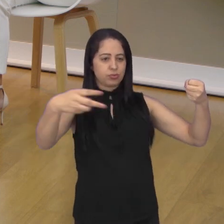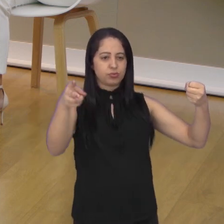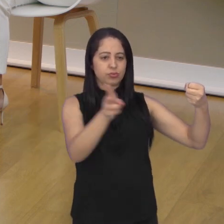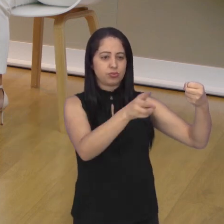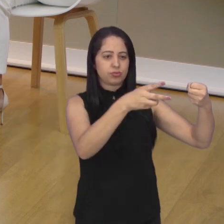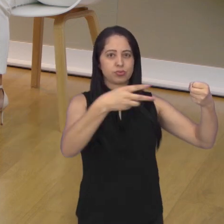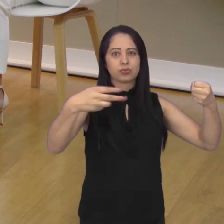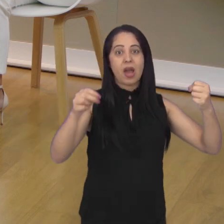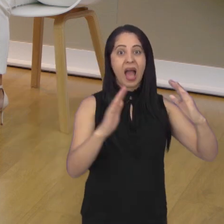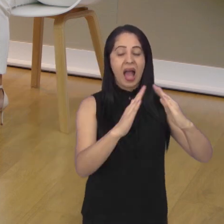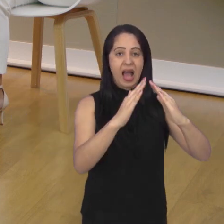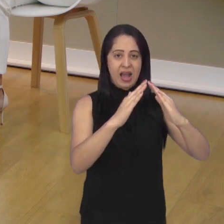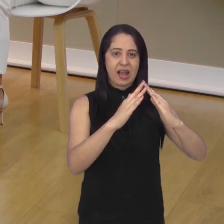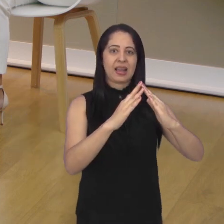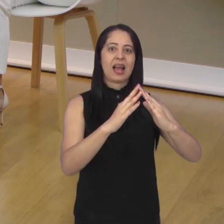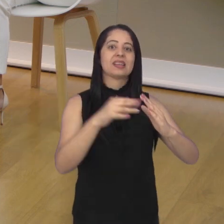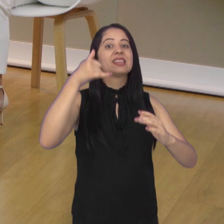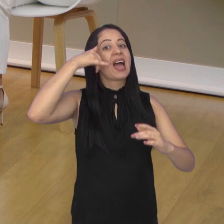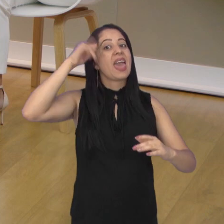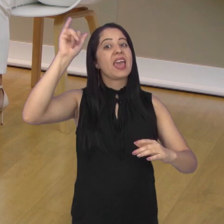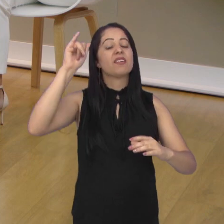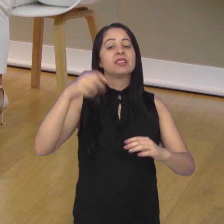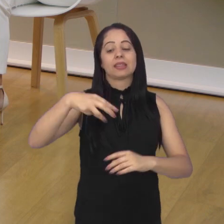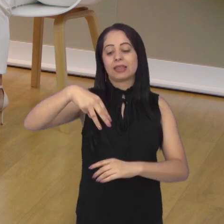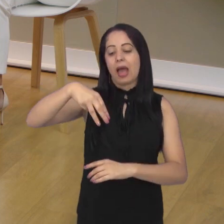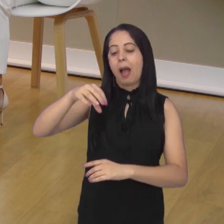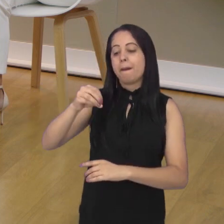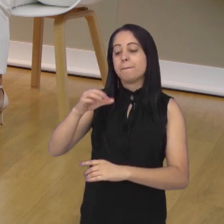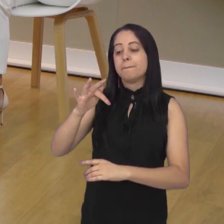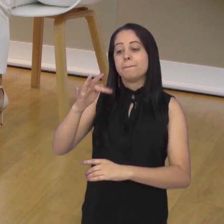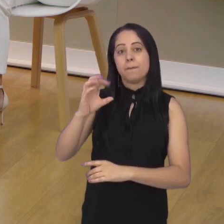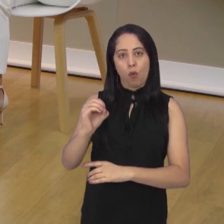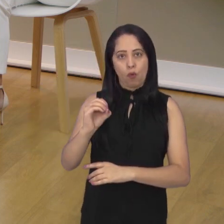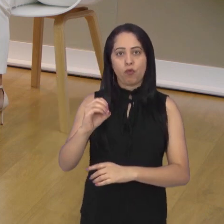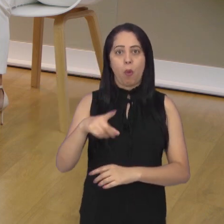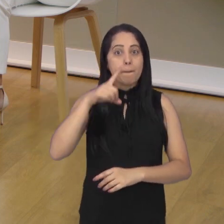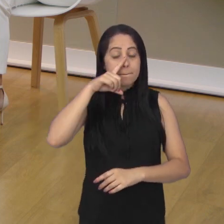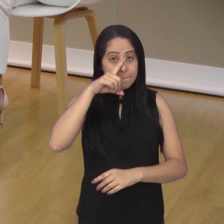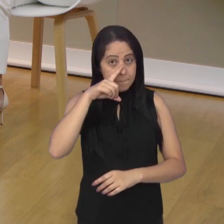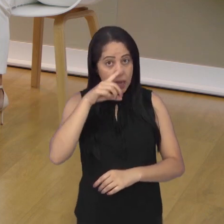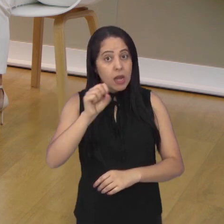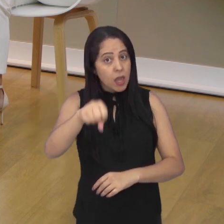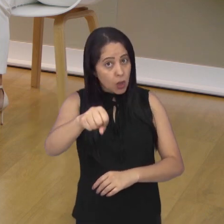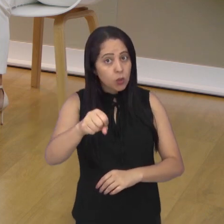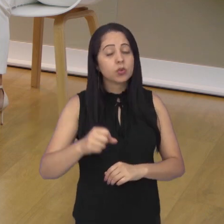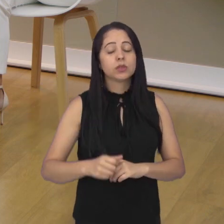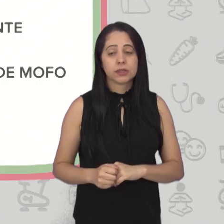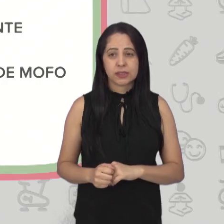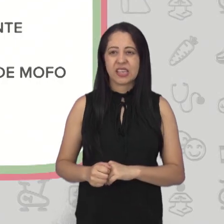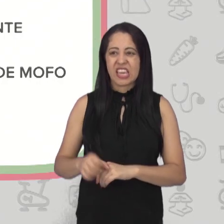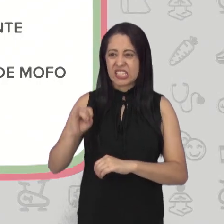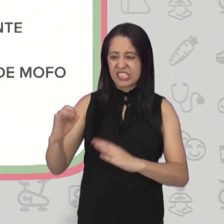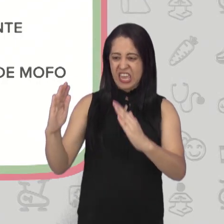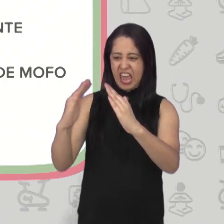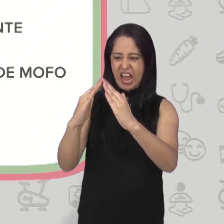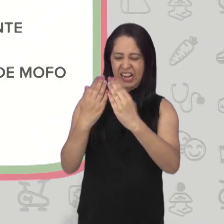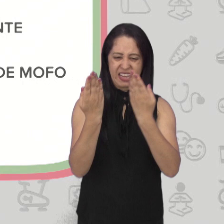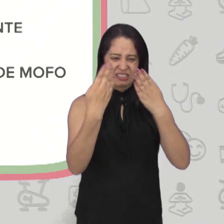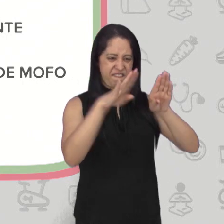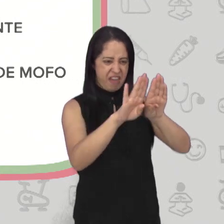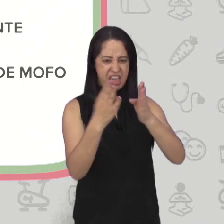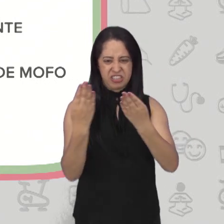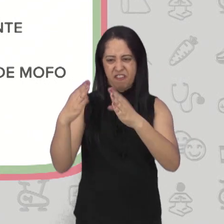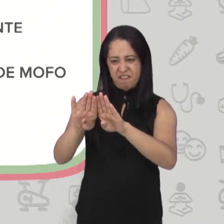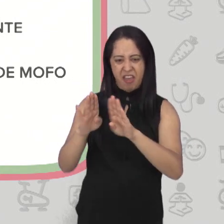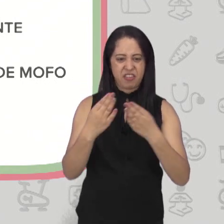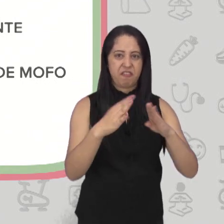a ventilação do ambiente, evitar umidade, né, dentro da casa para reduzir os riscos de mofo. Mofo também é um perigo,